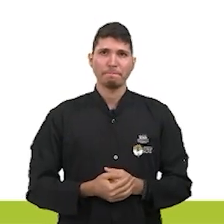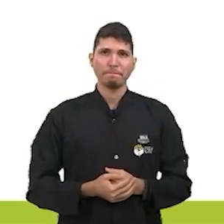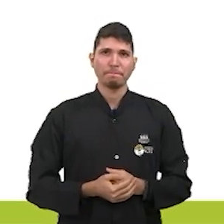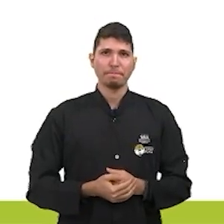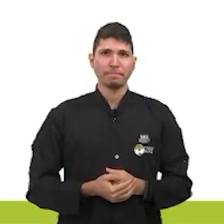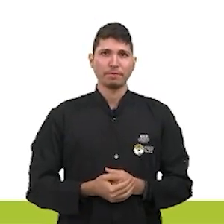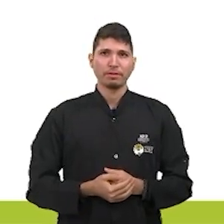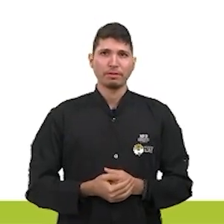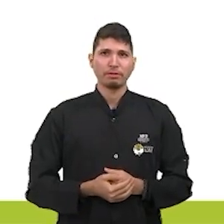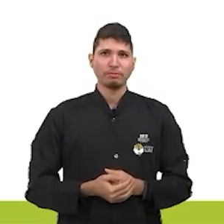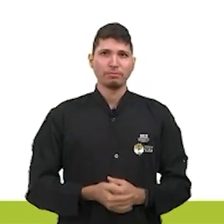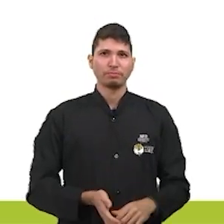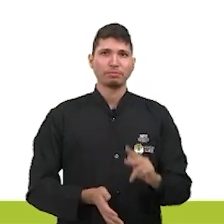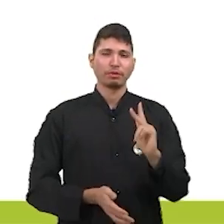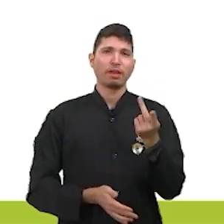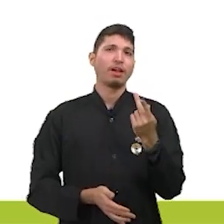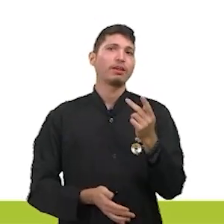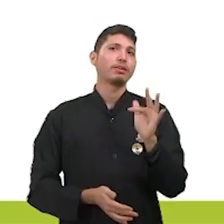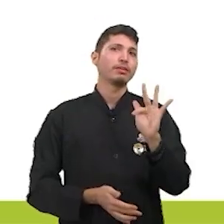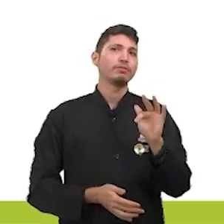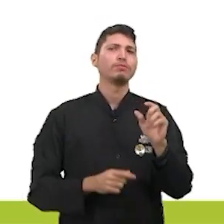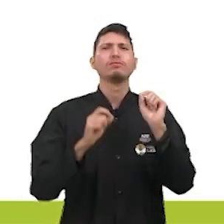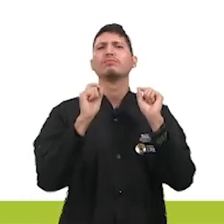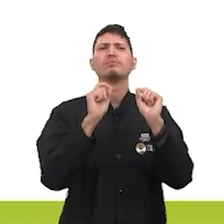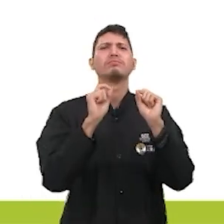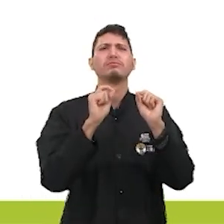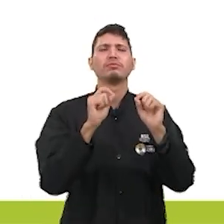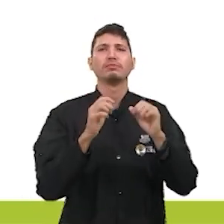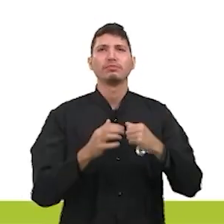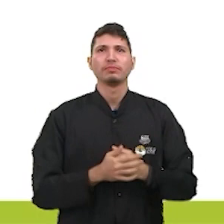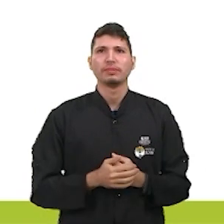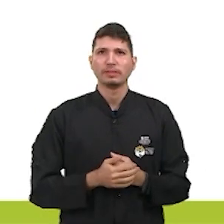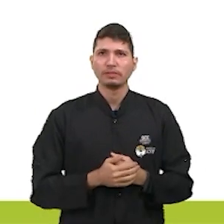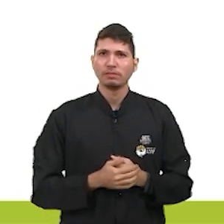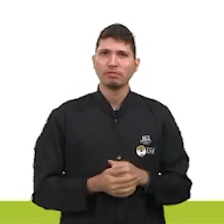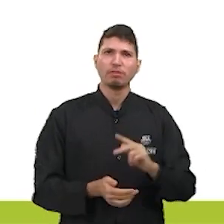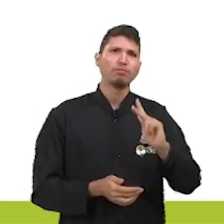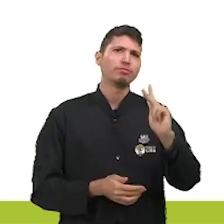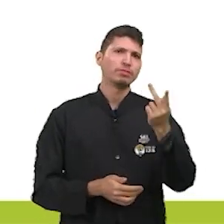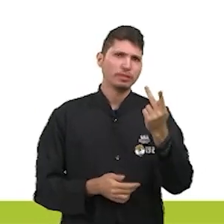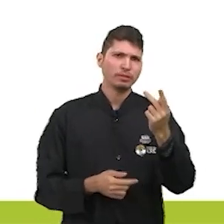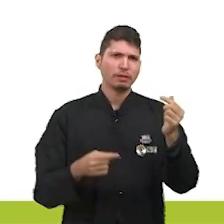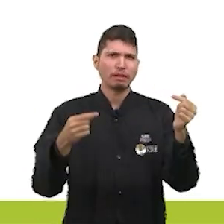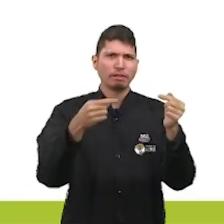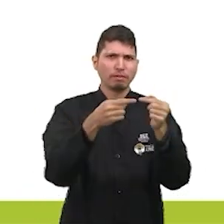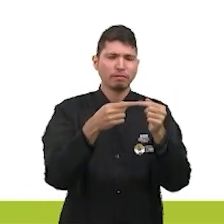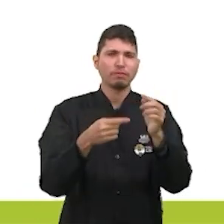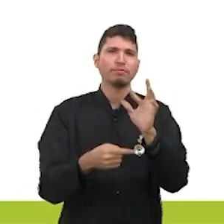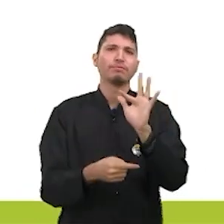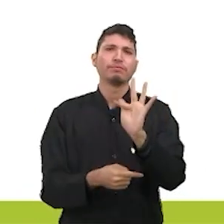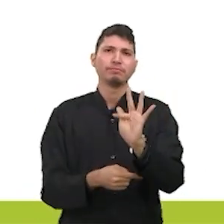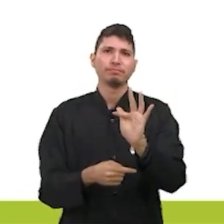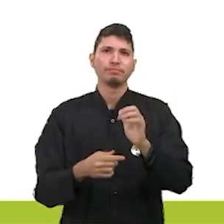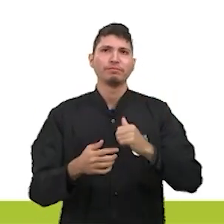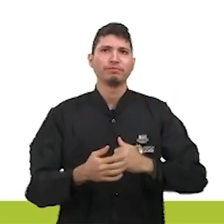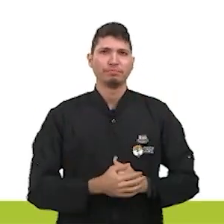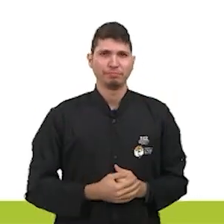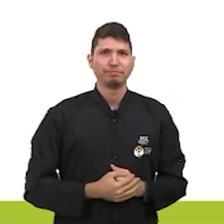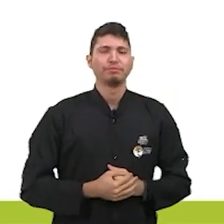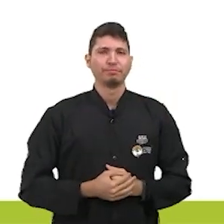hidrogênio. O que é o fluoreto de hidrogênio? É o hidrogênio ligado ao flúor,